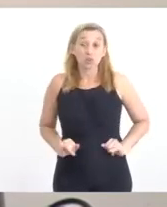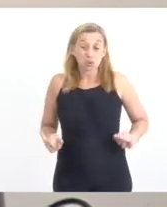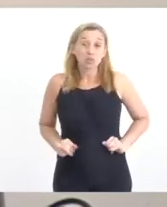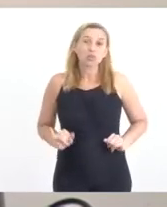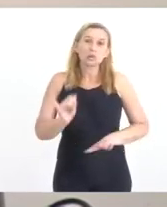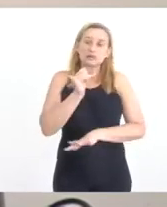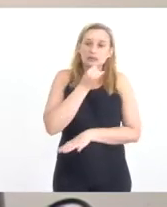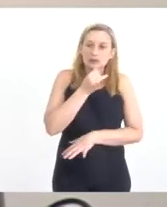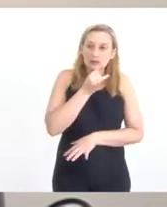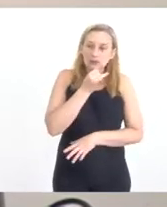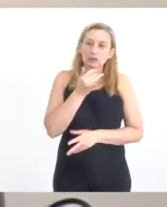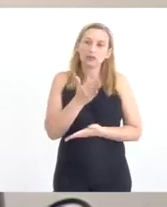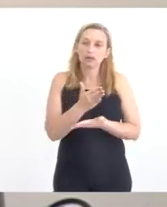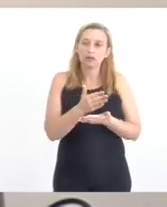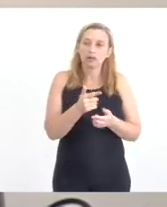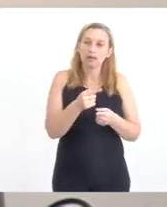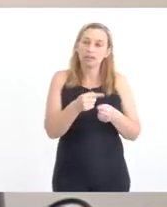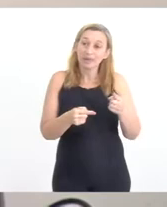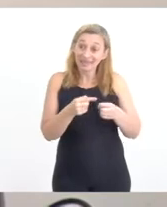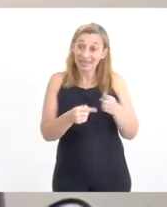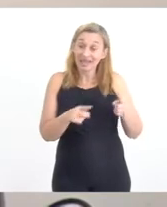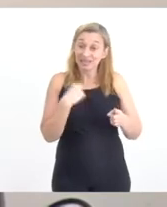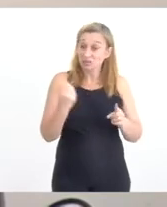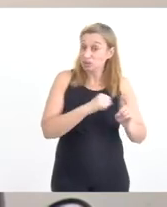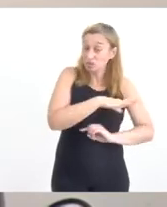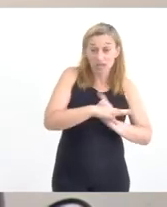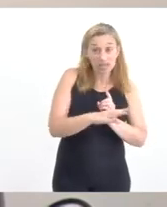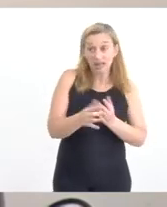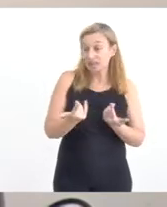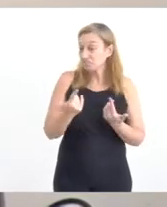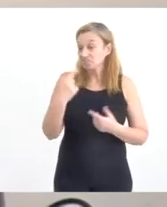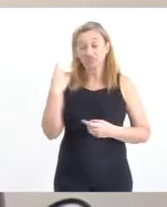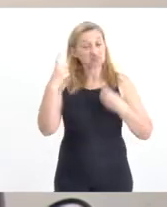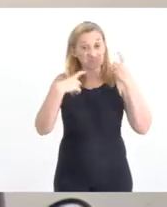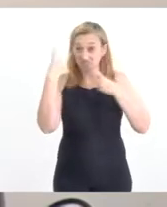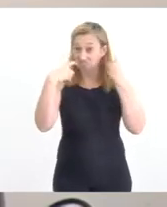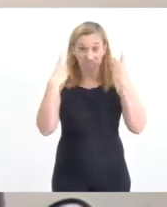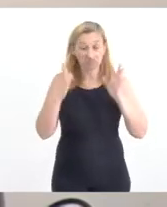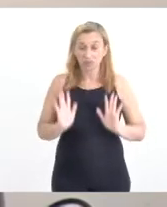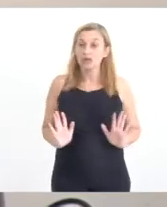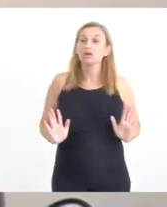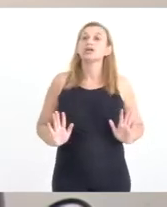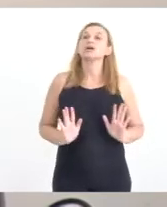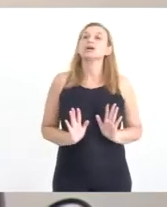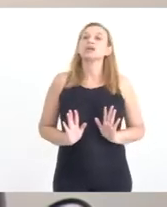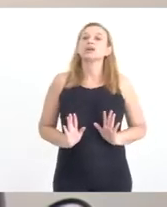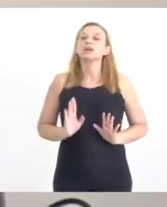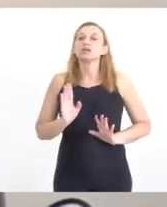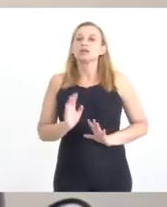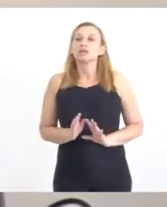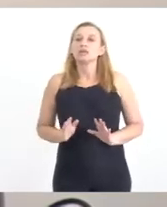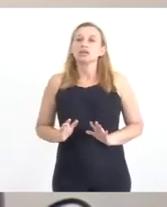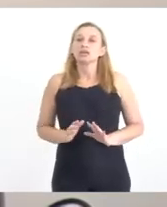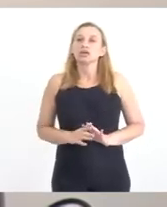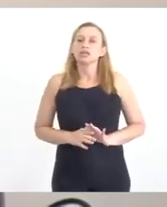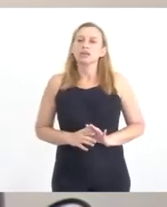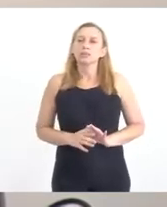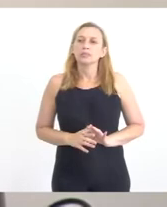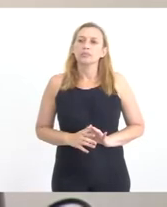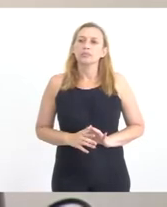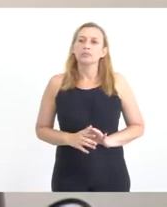que infelizmente uma parte da nossa sociedade não liga é E aí eu